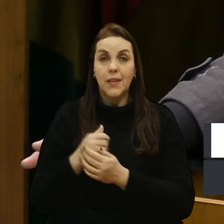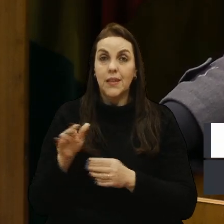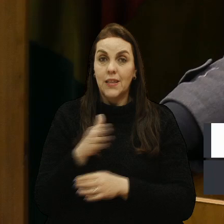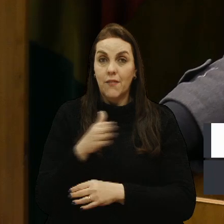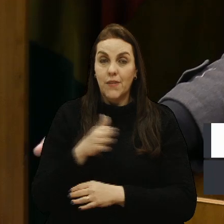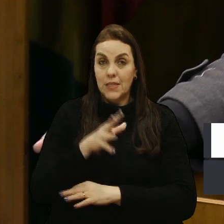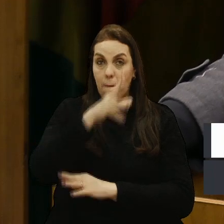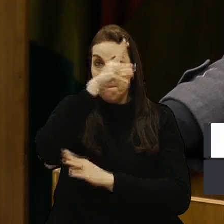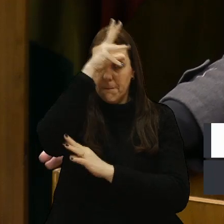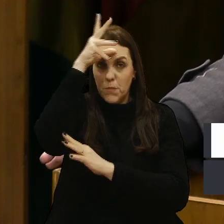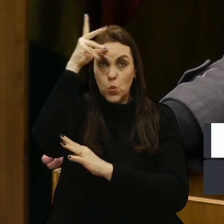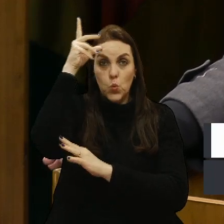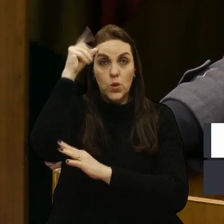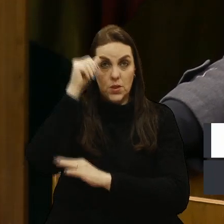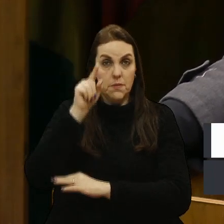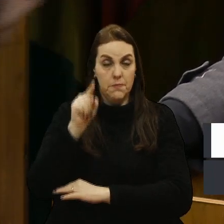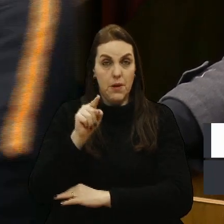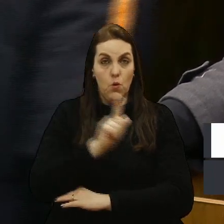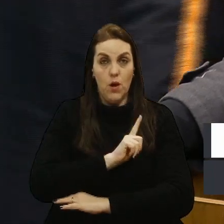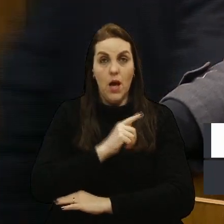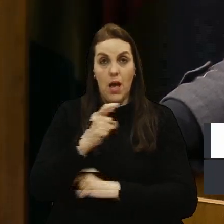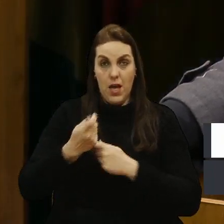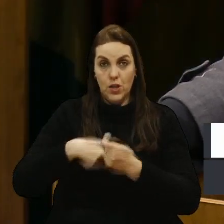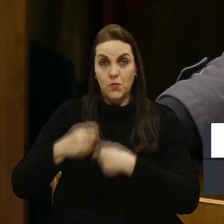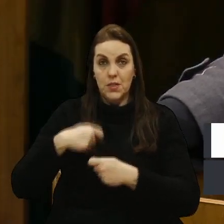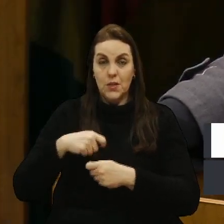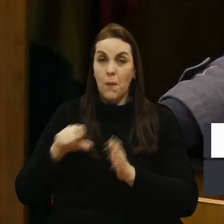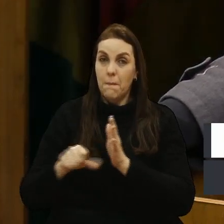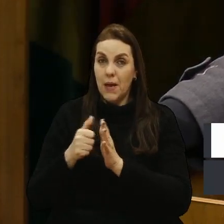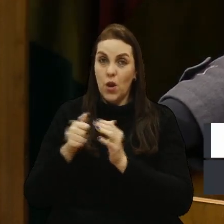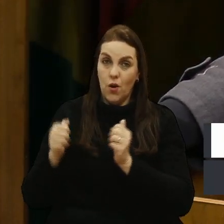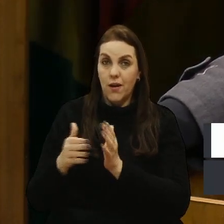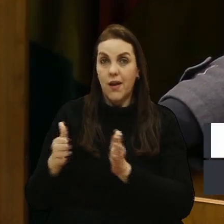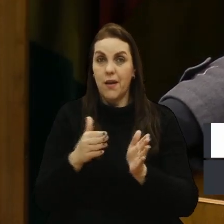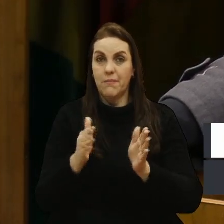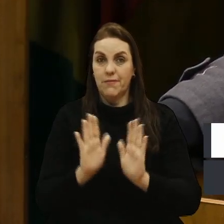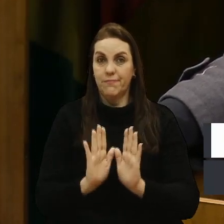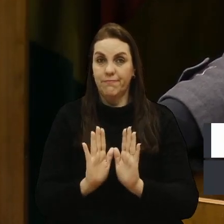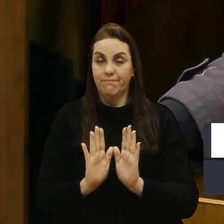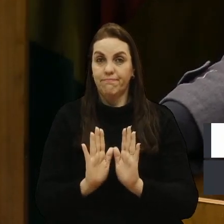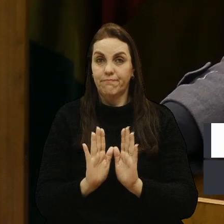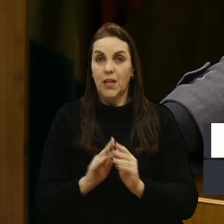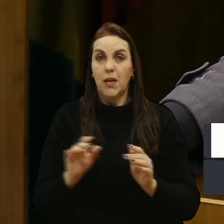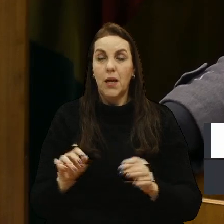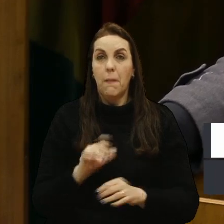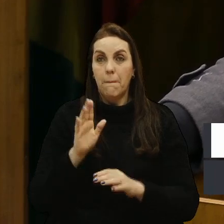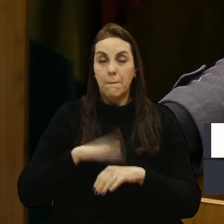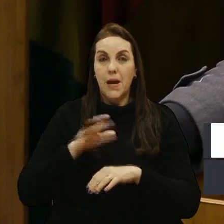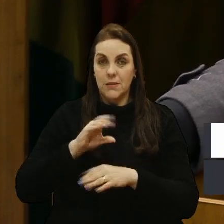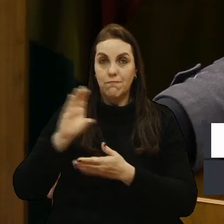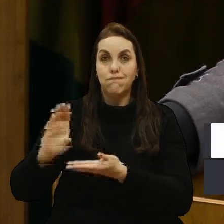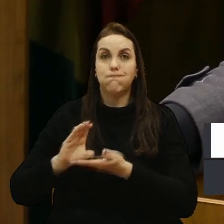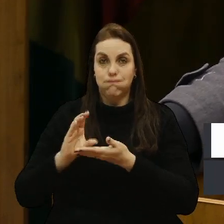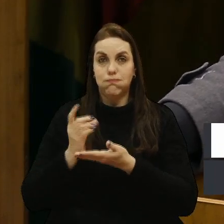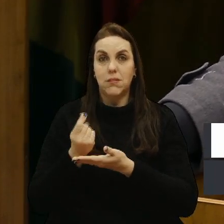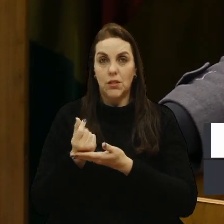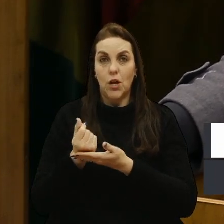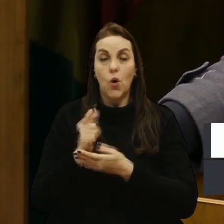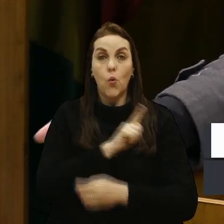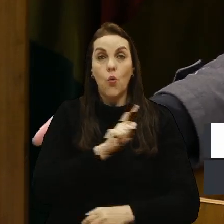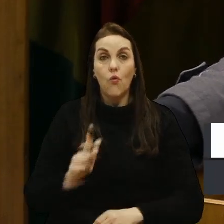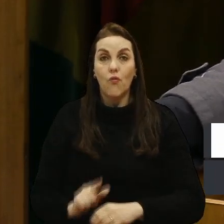deixo registrado aqui, a municipalização talvez não seja o melhor caminho, tendo em vista que o maior detentor de recursos dentro da saúde é o governo